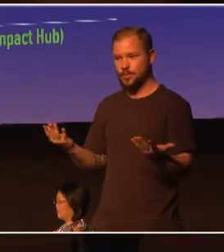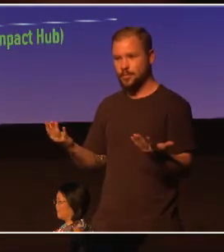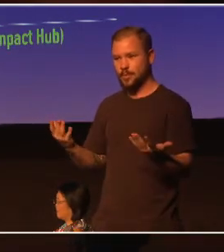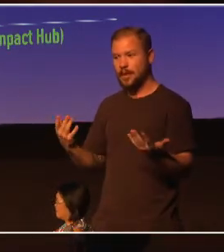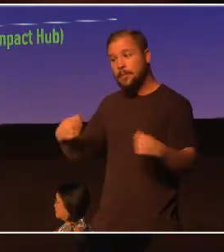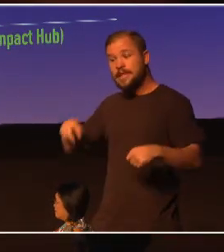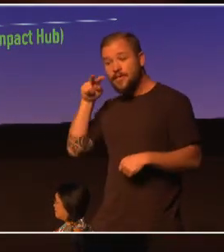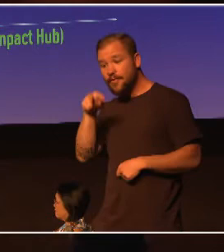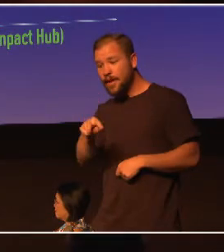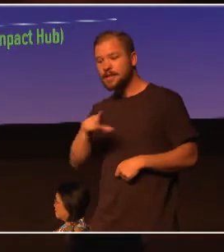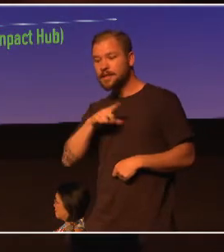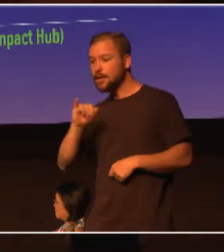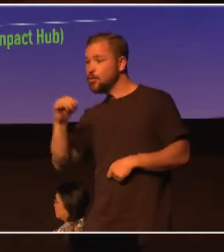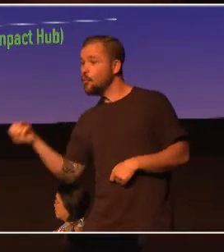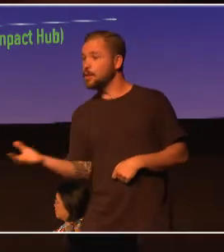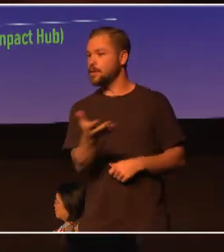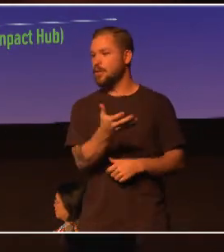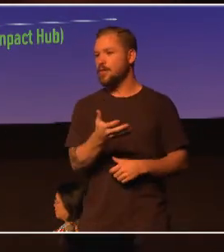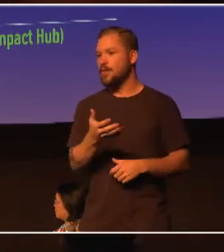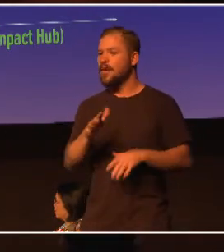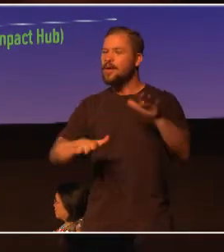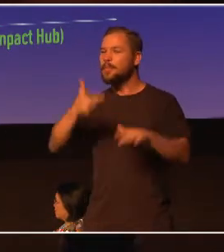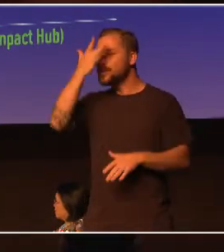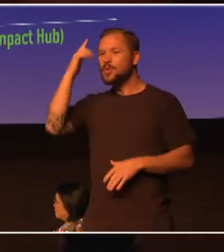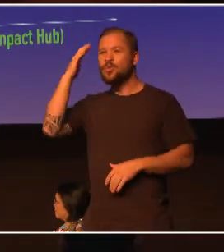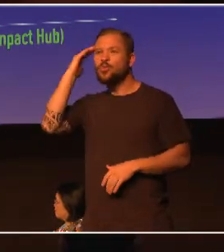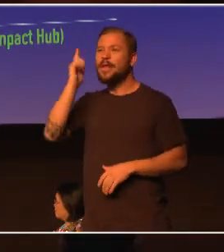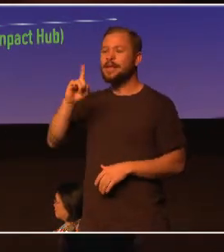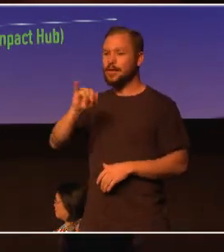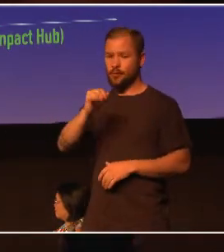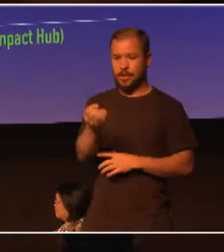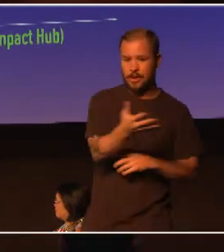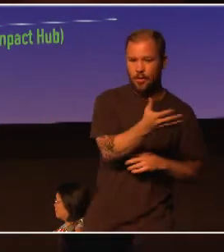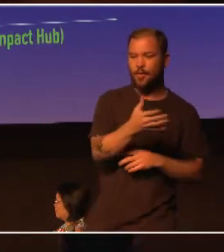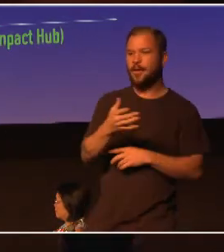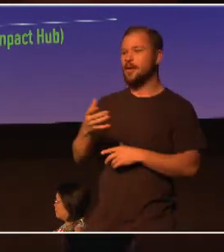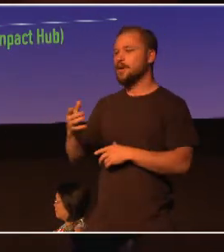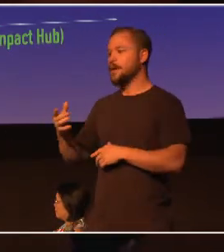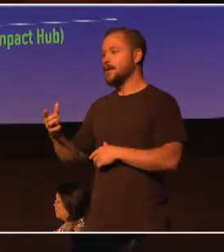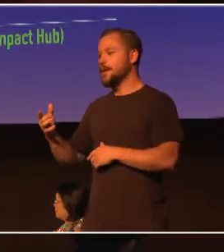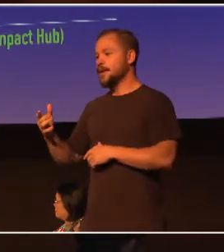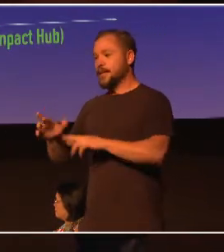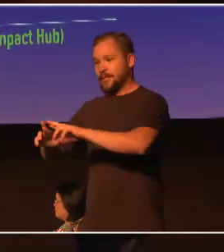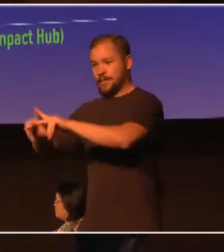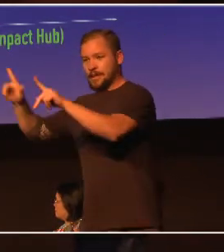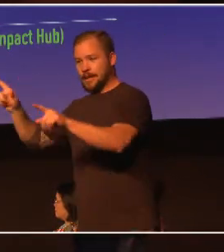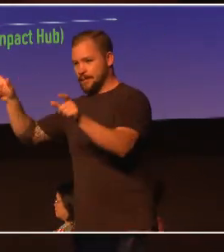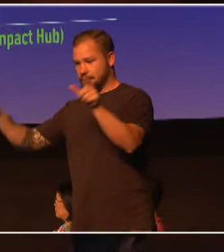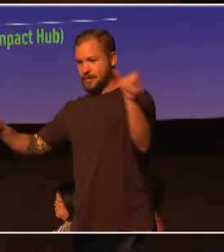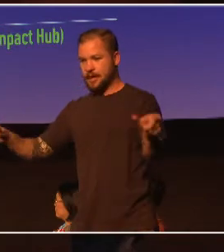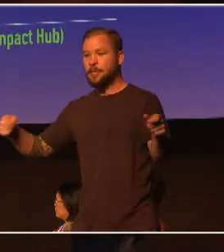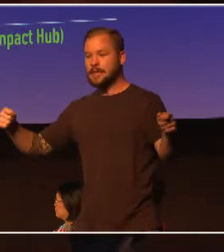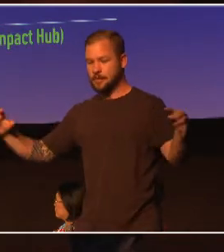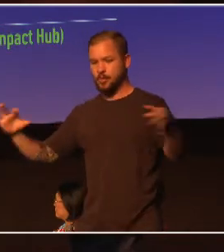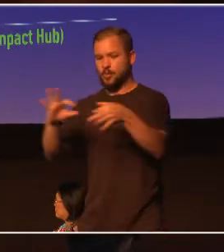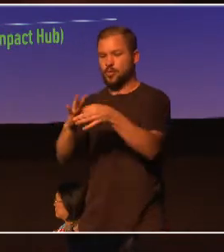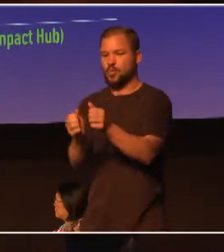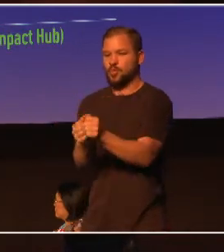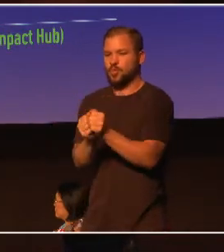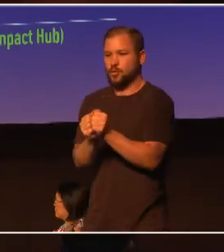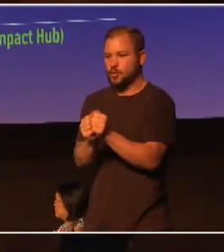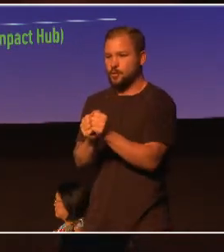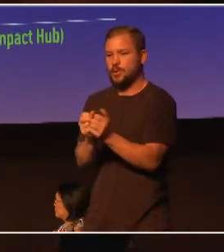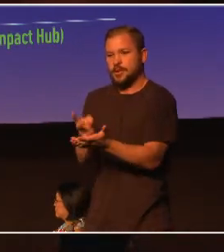vai sair inovação, porque as pessoas não entendem que inovação e diversidade têm de estar na mesma frase, né?